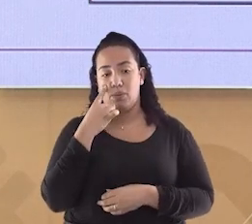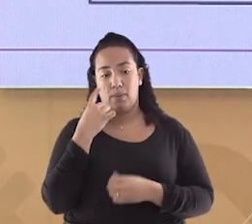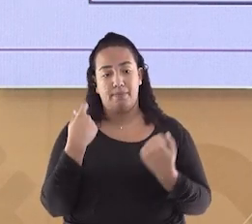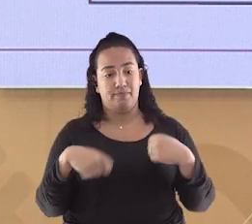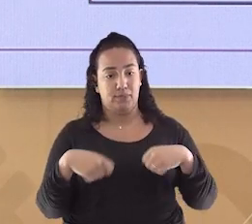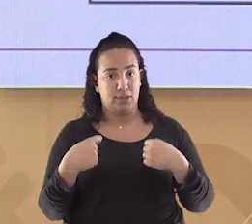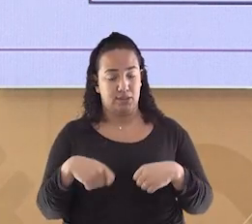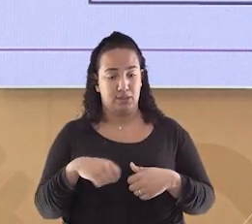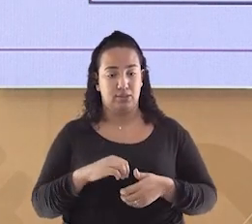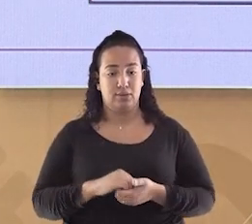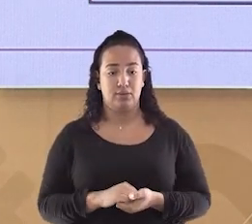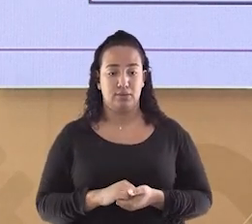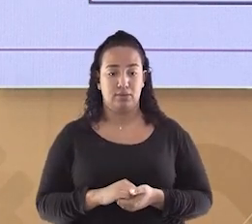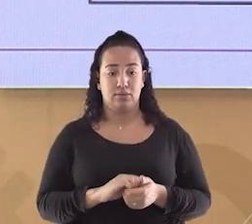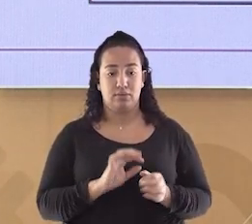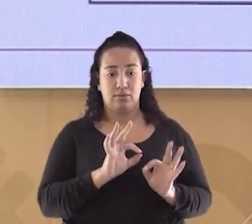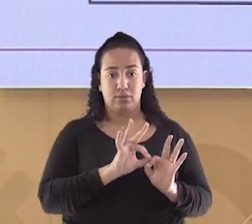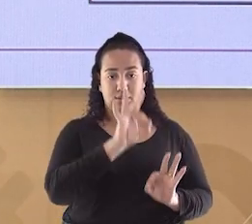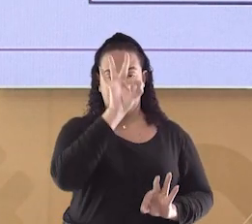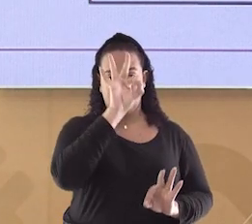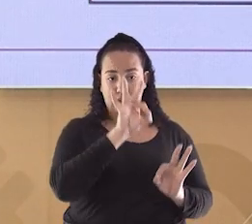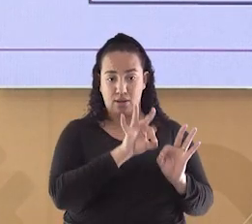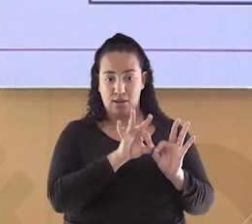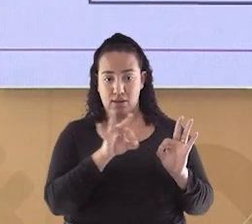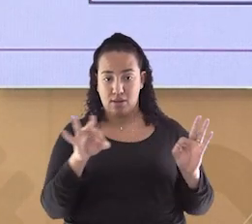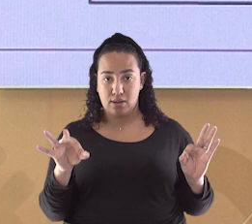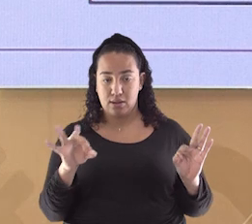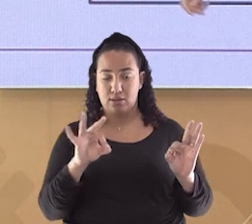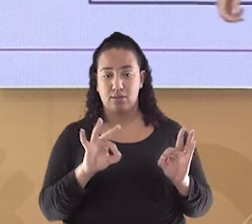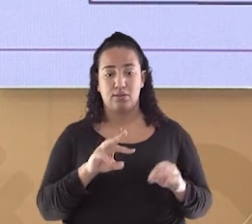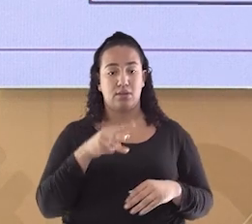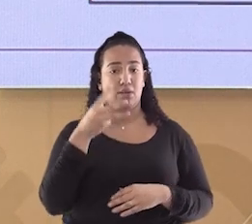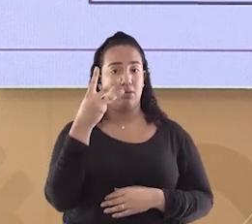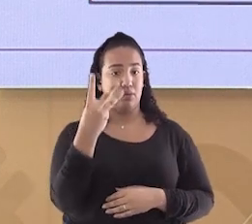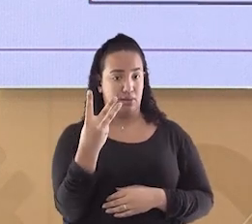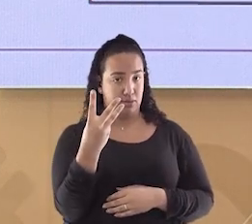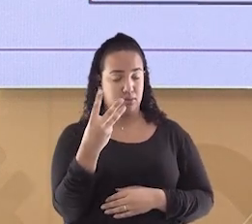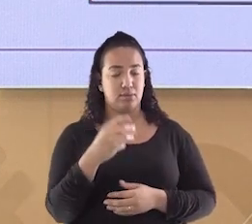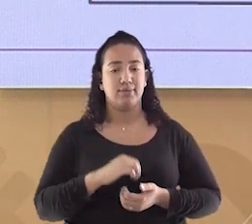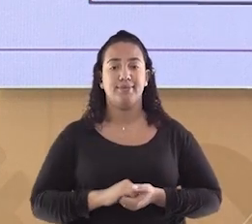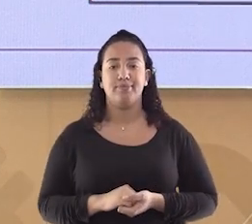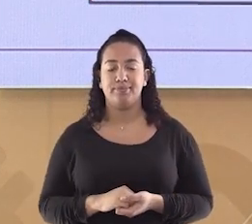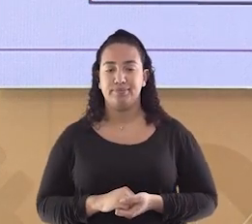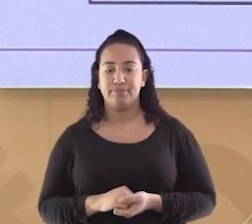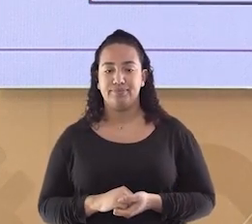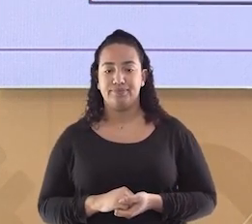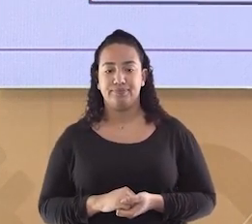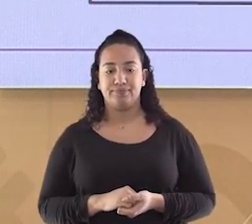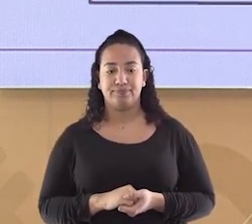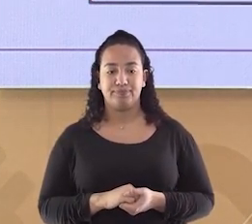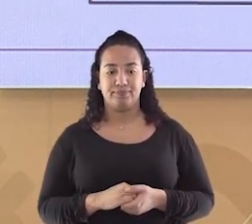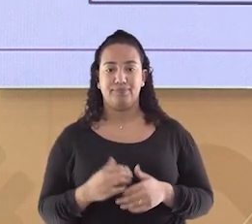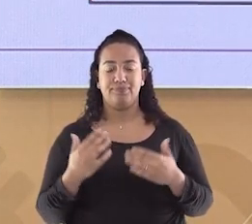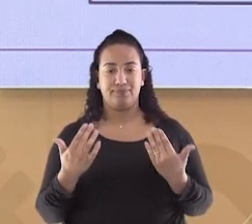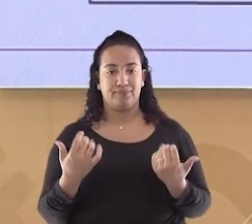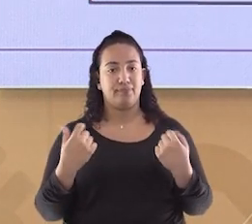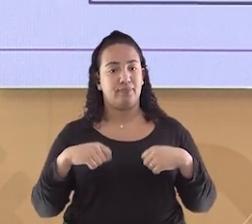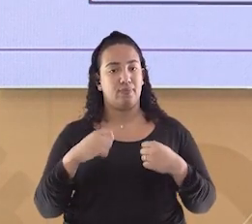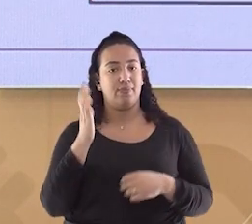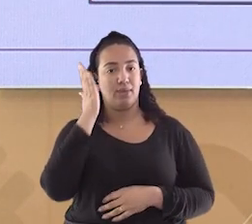cubo, devemos fazer a medida da aresta do cubo elevado a 3. Ou